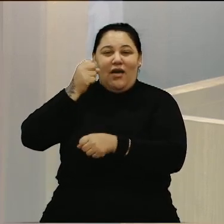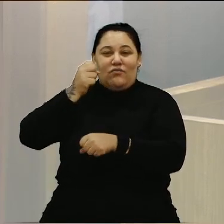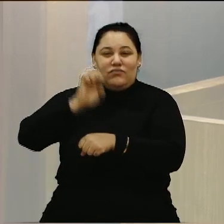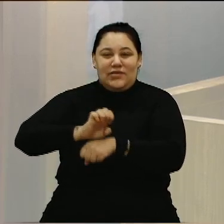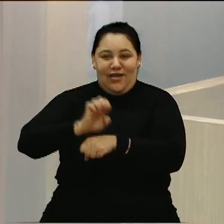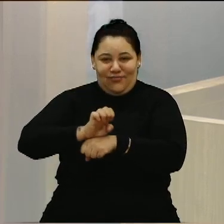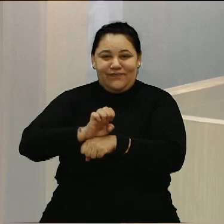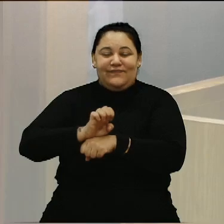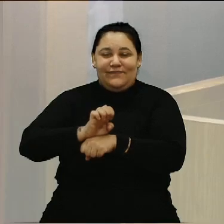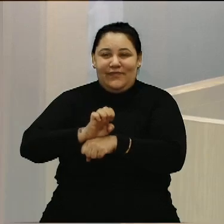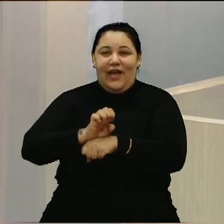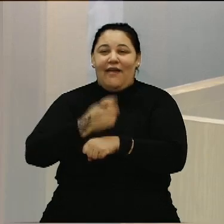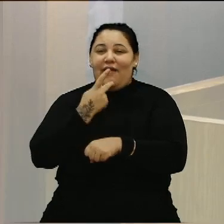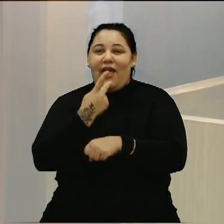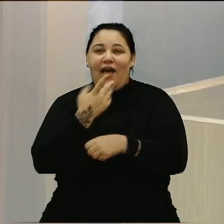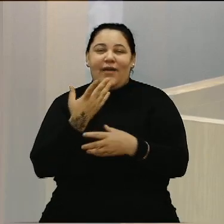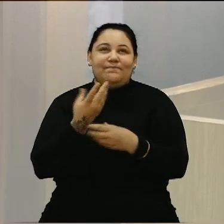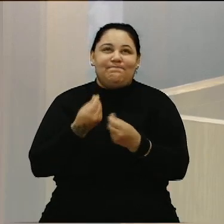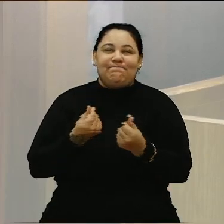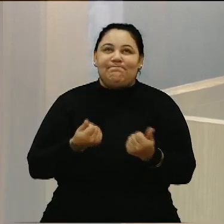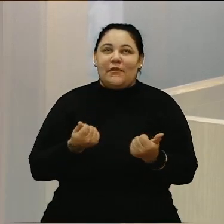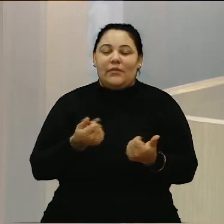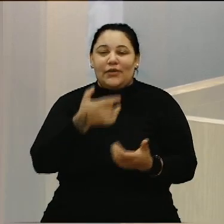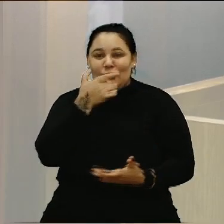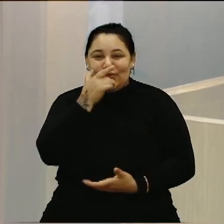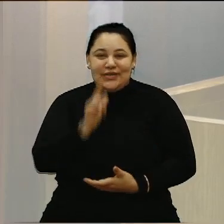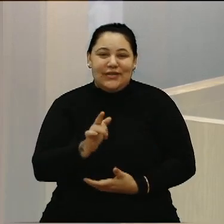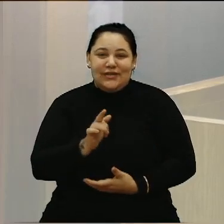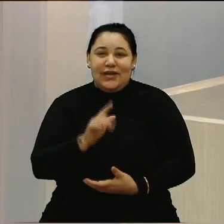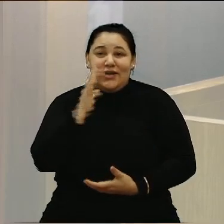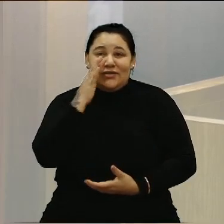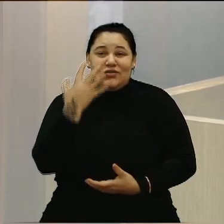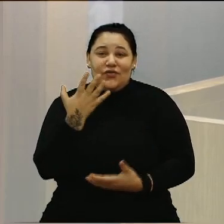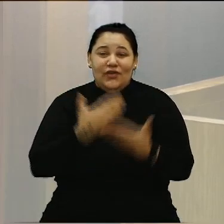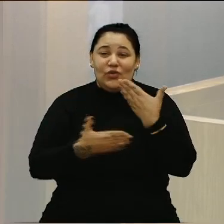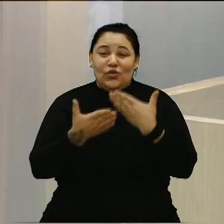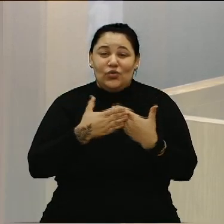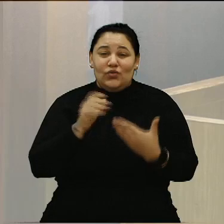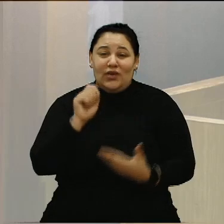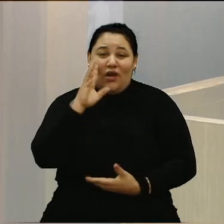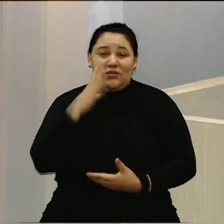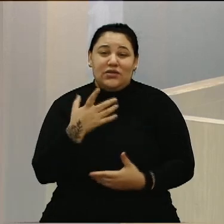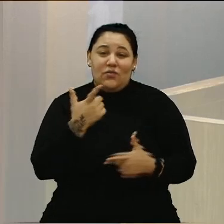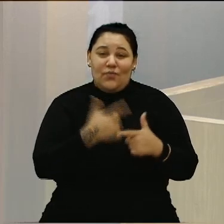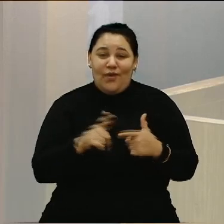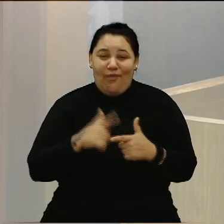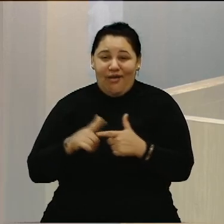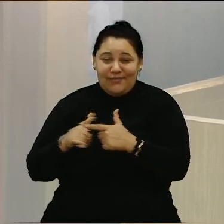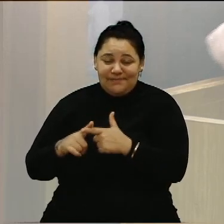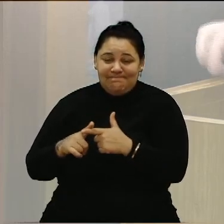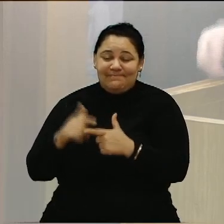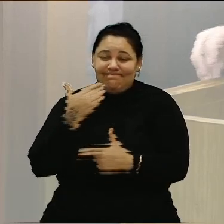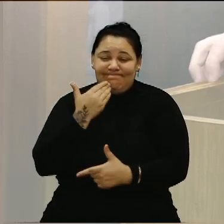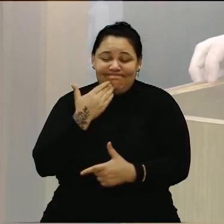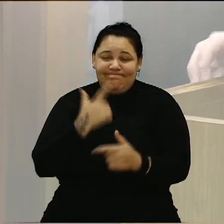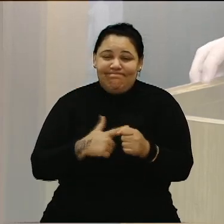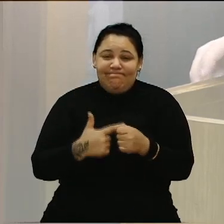vamos dizer assim, para mitigar aí todos os danos que foram sofridos pelas cidades,